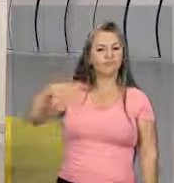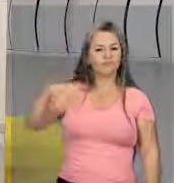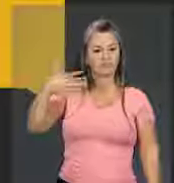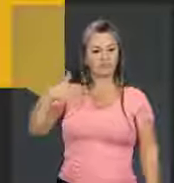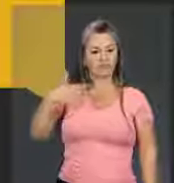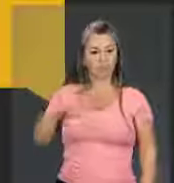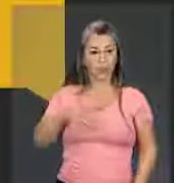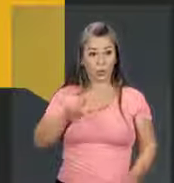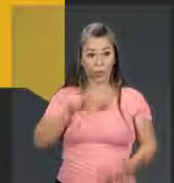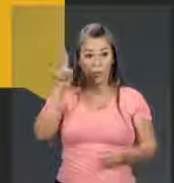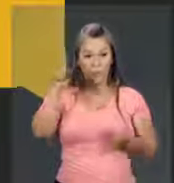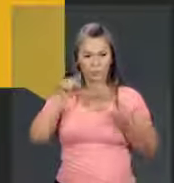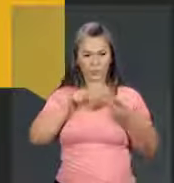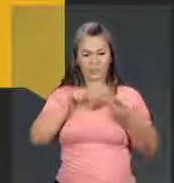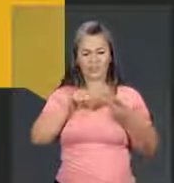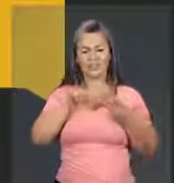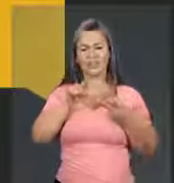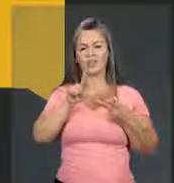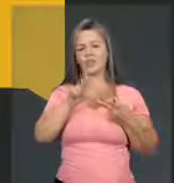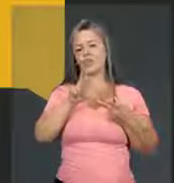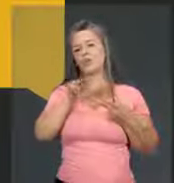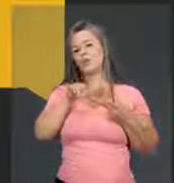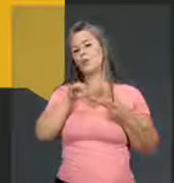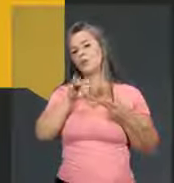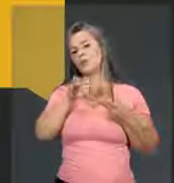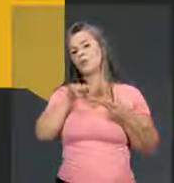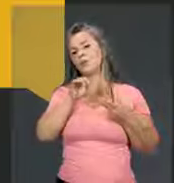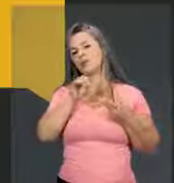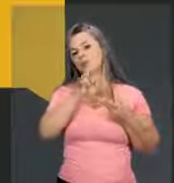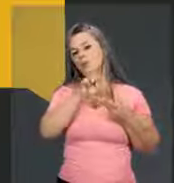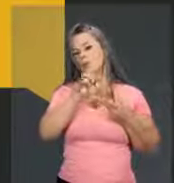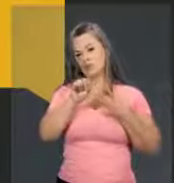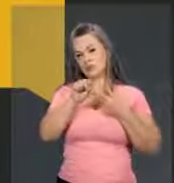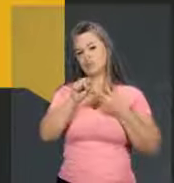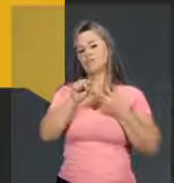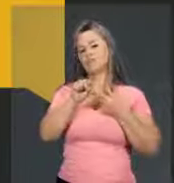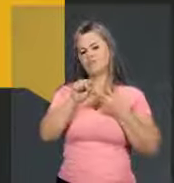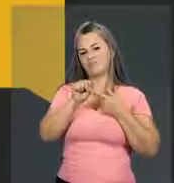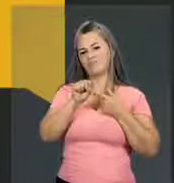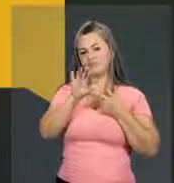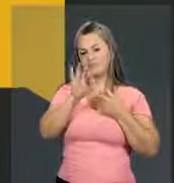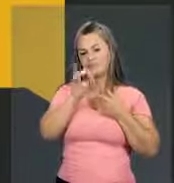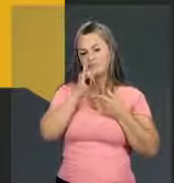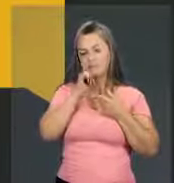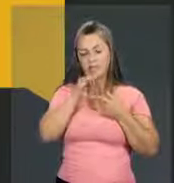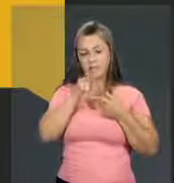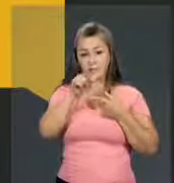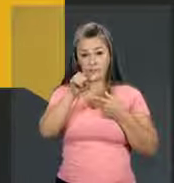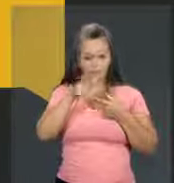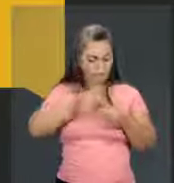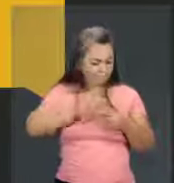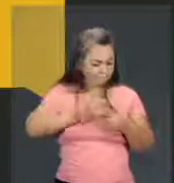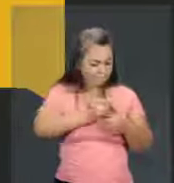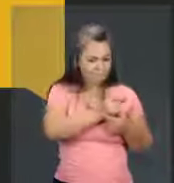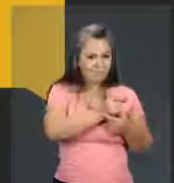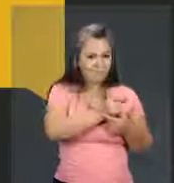Um outro efeito da corrente elétrica é o chamado efeito luminoso. Em